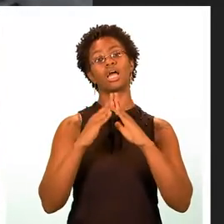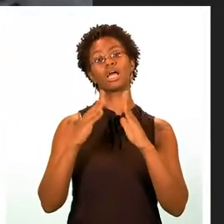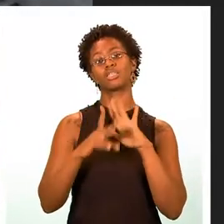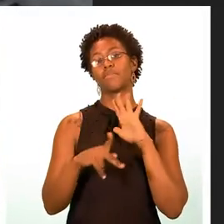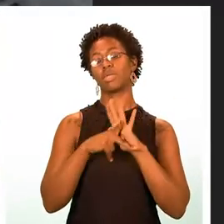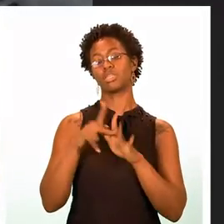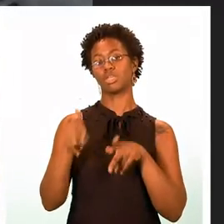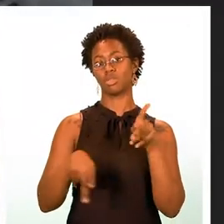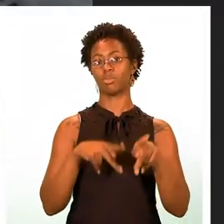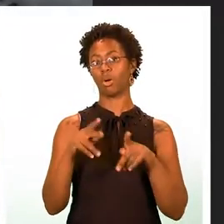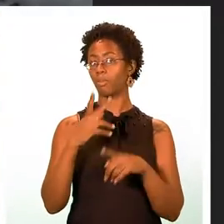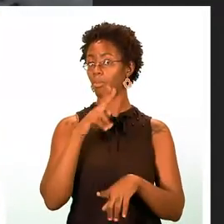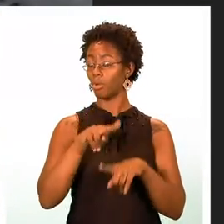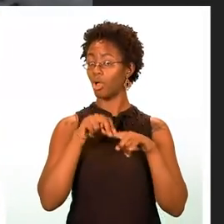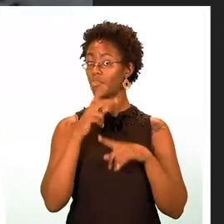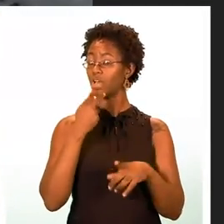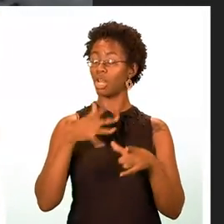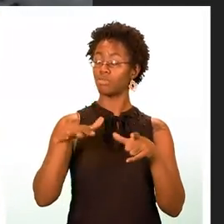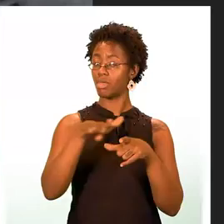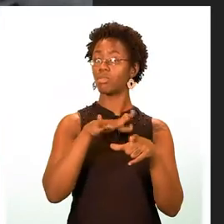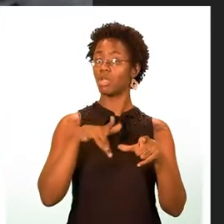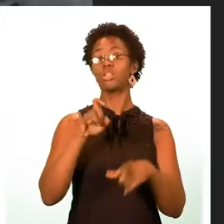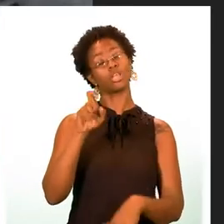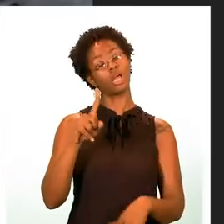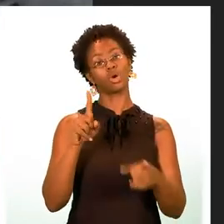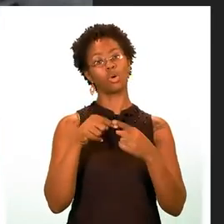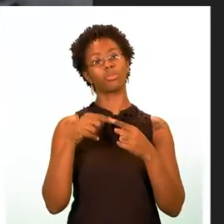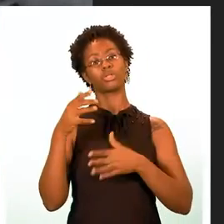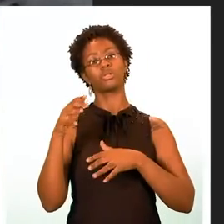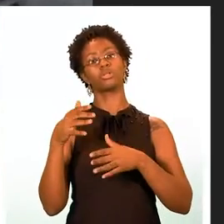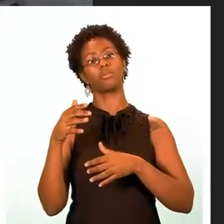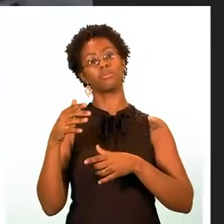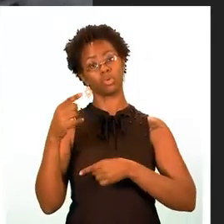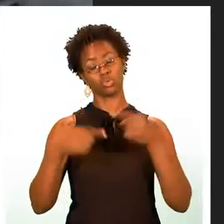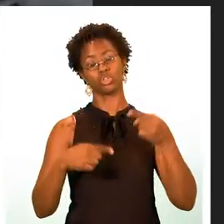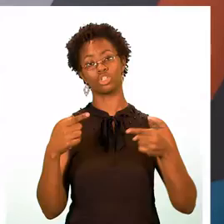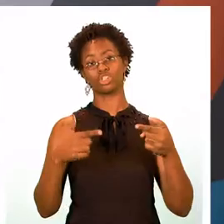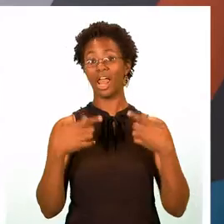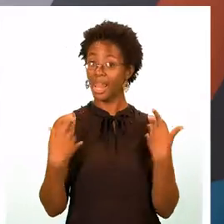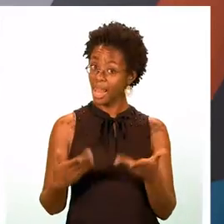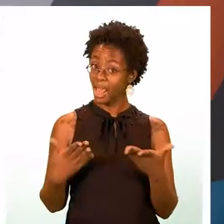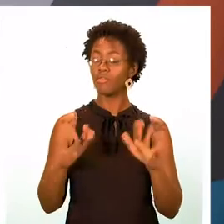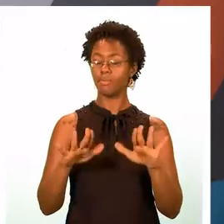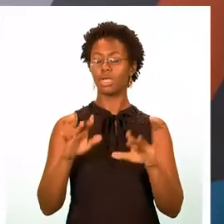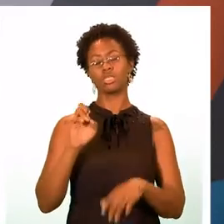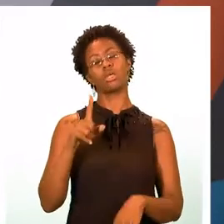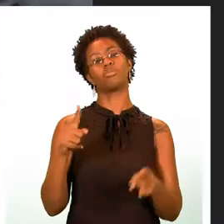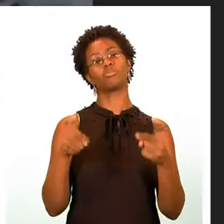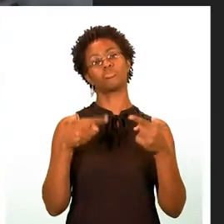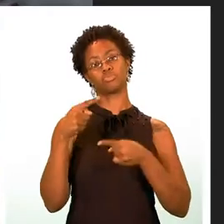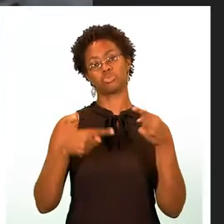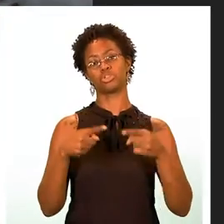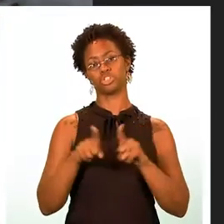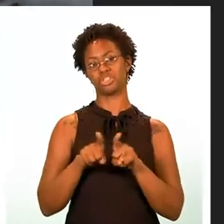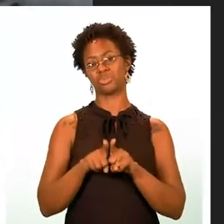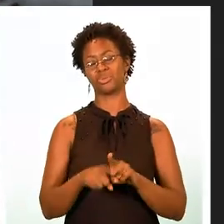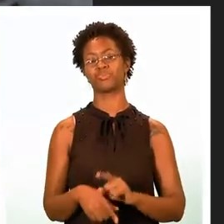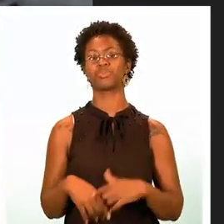numa casa do povo, porque falando sobre meio ambiente é falar de política, de uma forma leve, mas é falar sobre